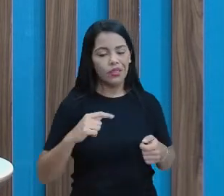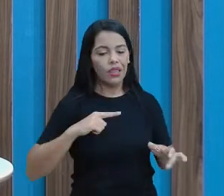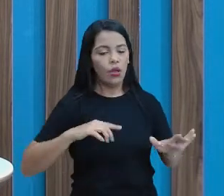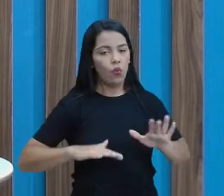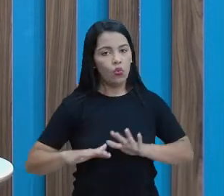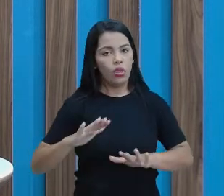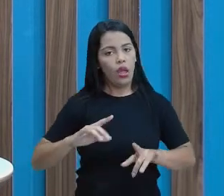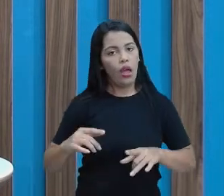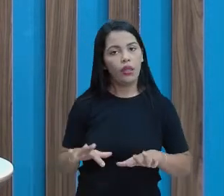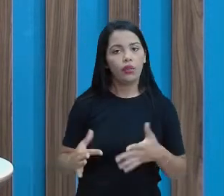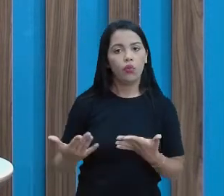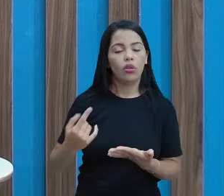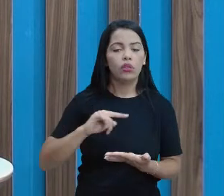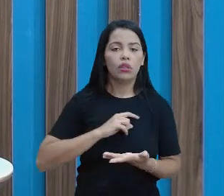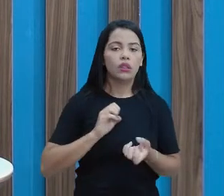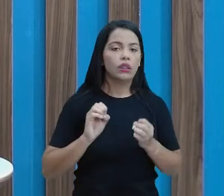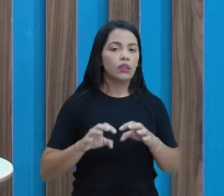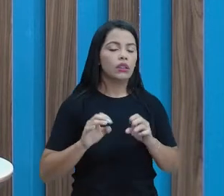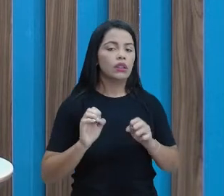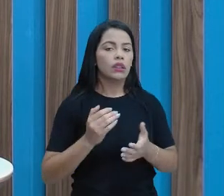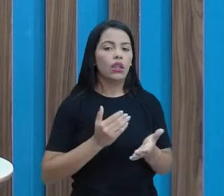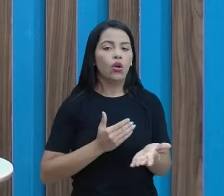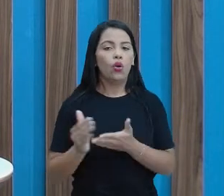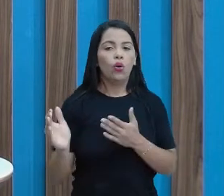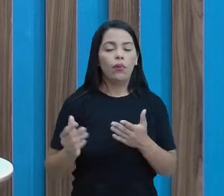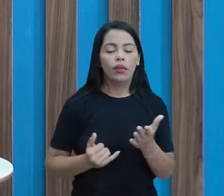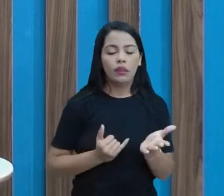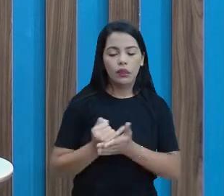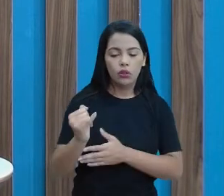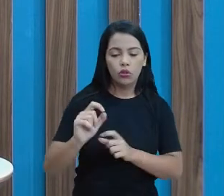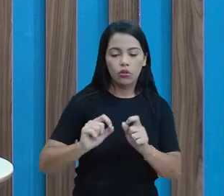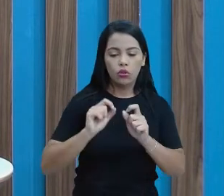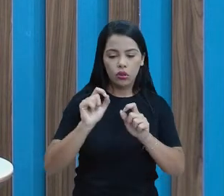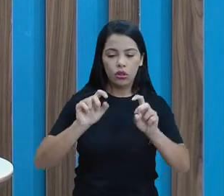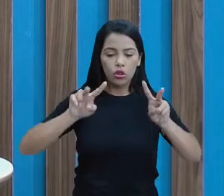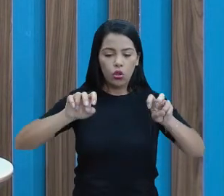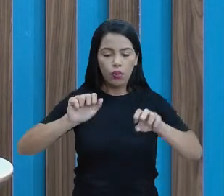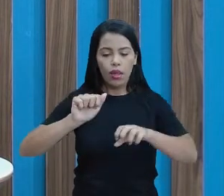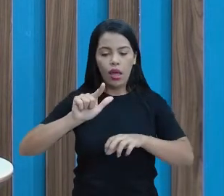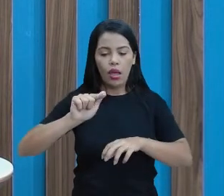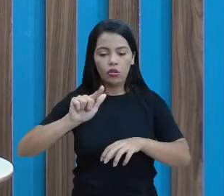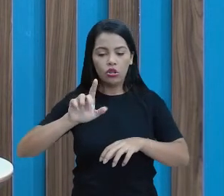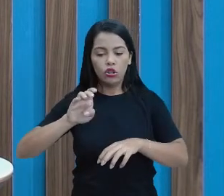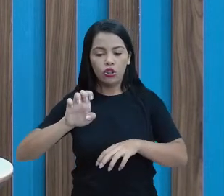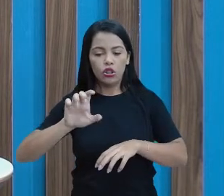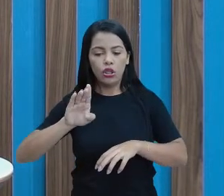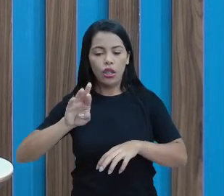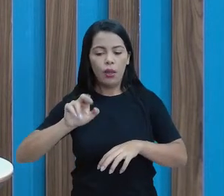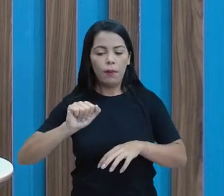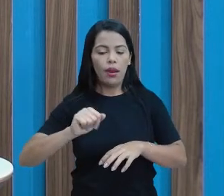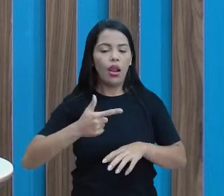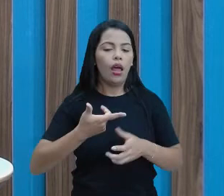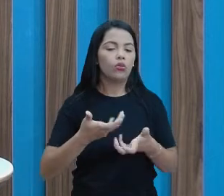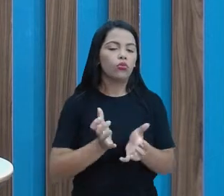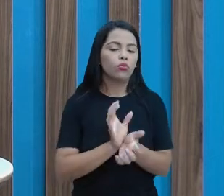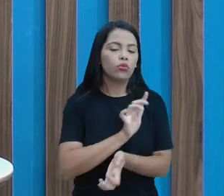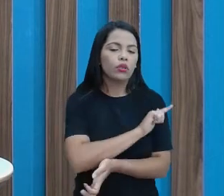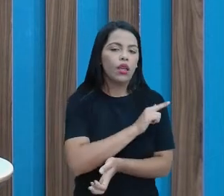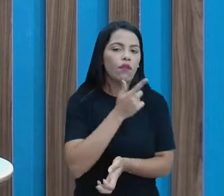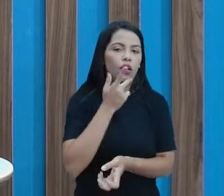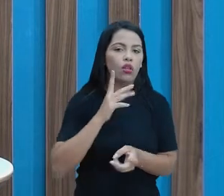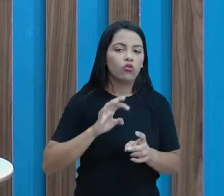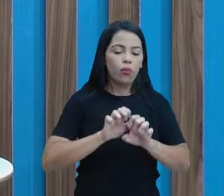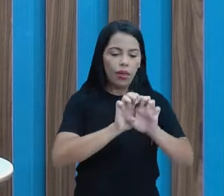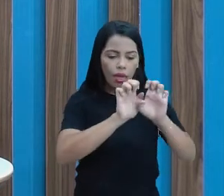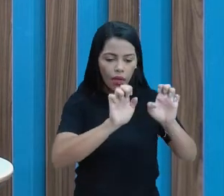É assim quando a gente ensina, né, quando a gente começa a introduzir a questão algébrica lá no 7º ano, falando aí de equação, né, a